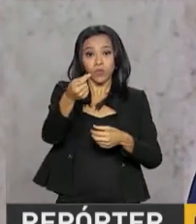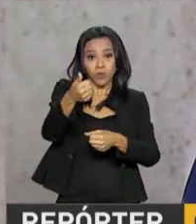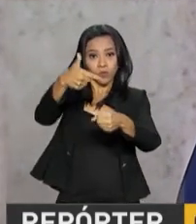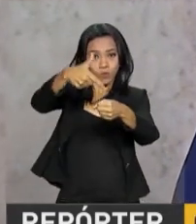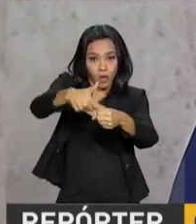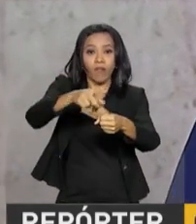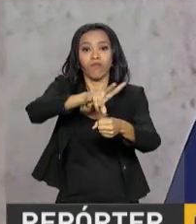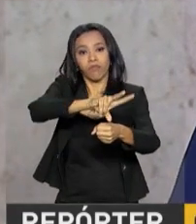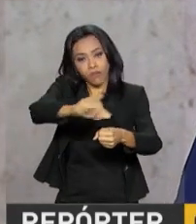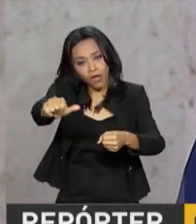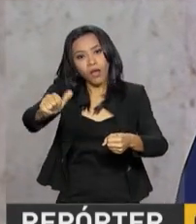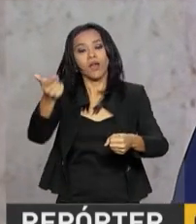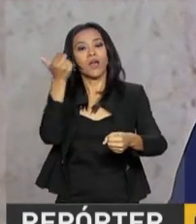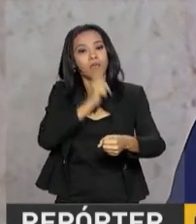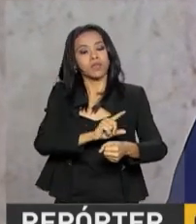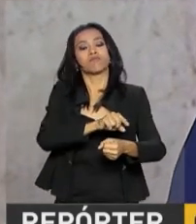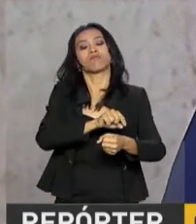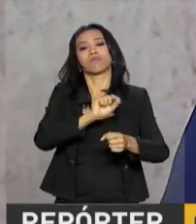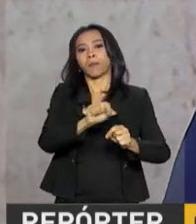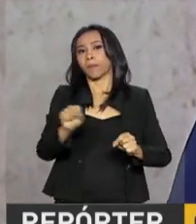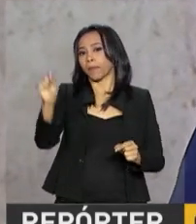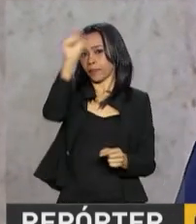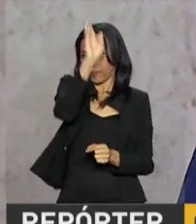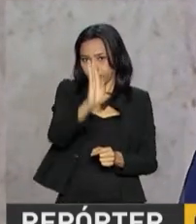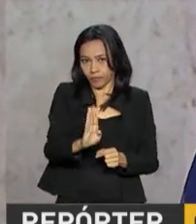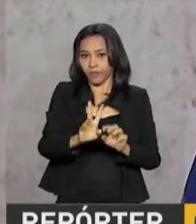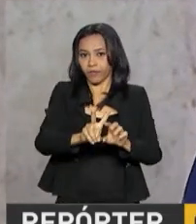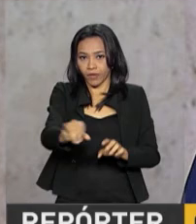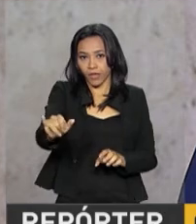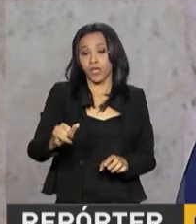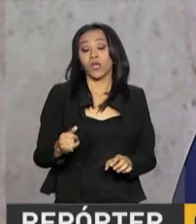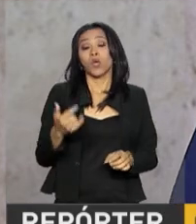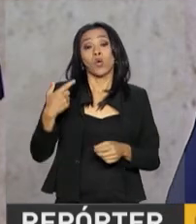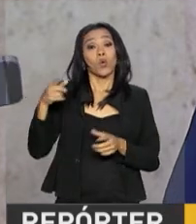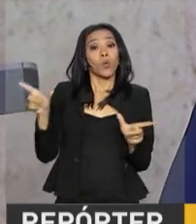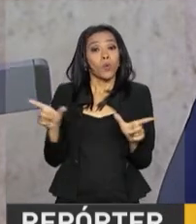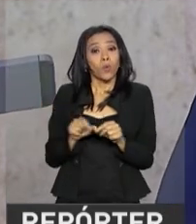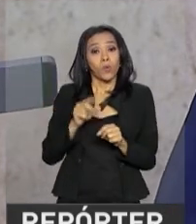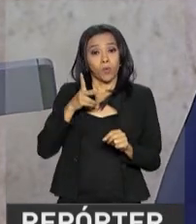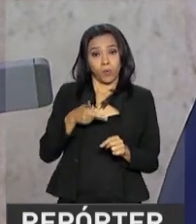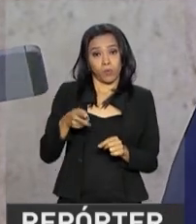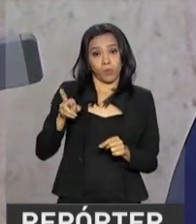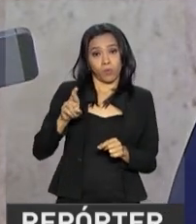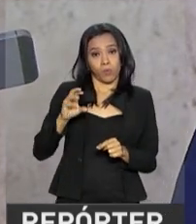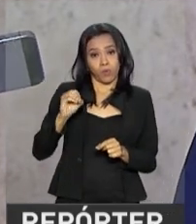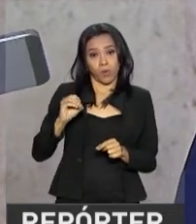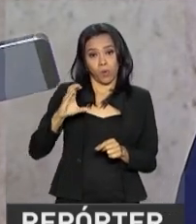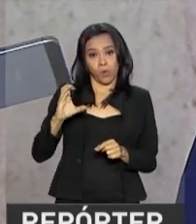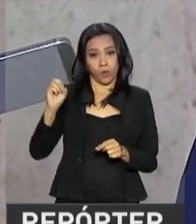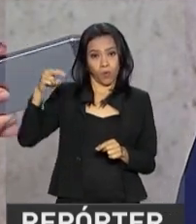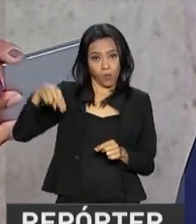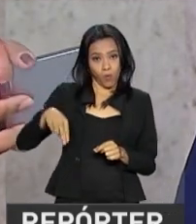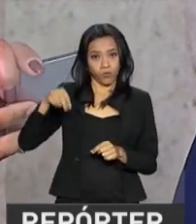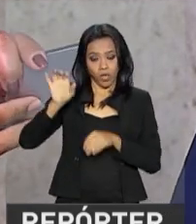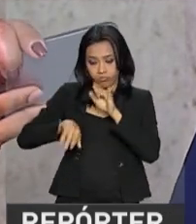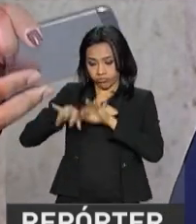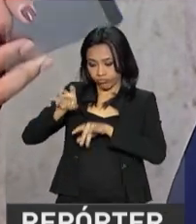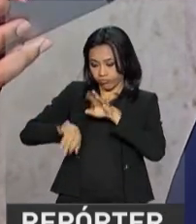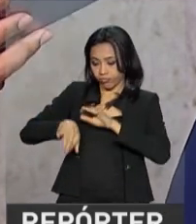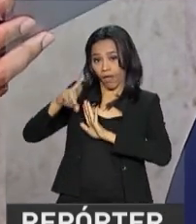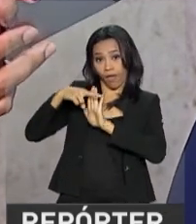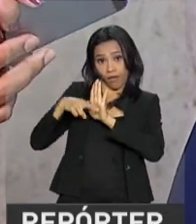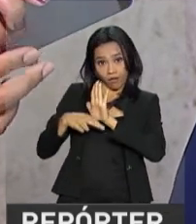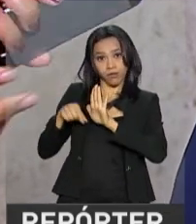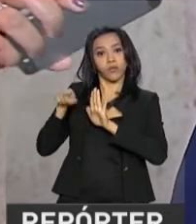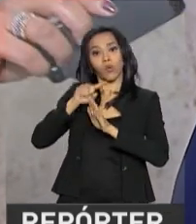procultura está inclusive a editando medida e vai fazer